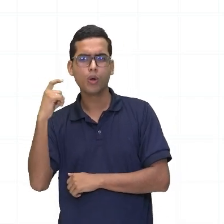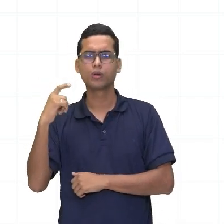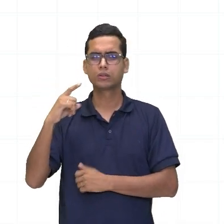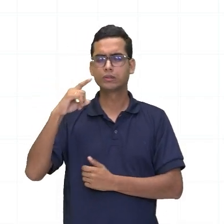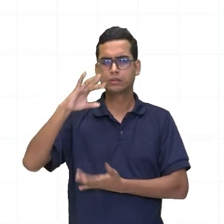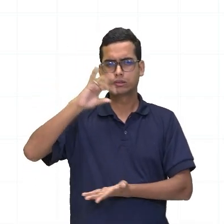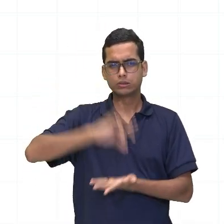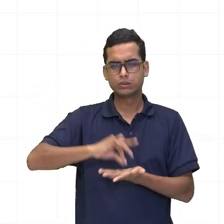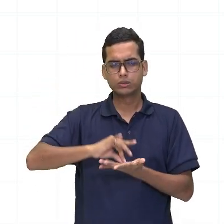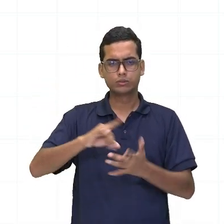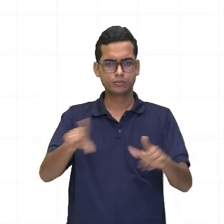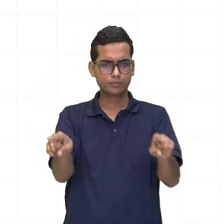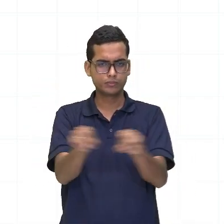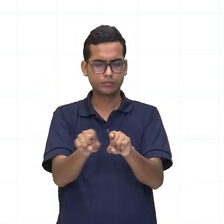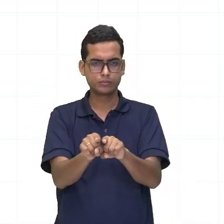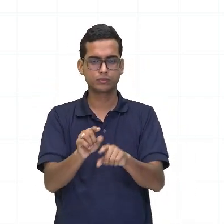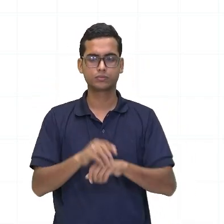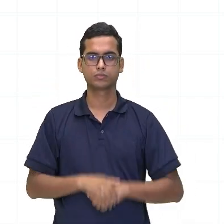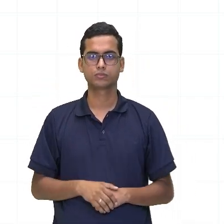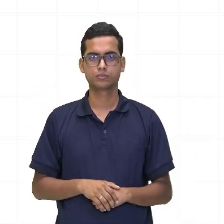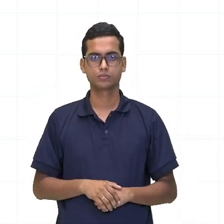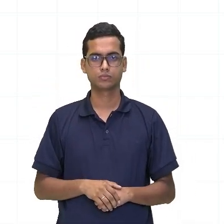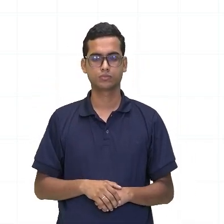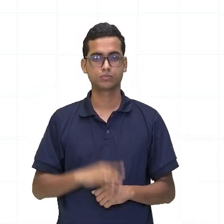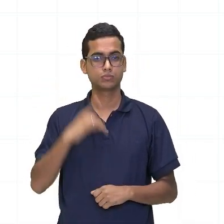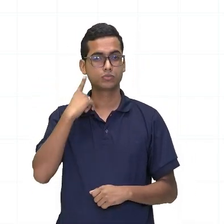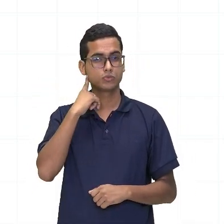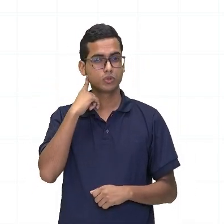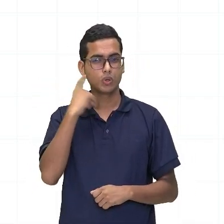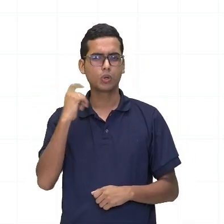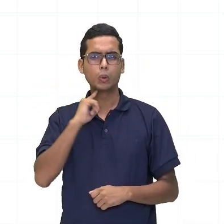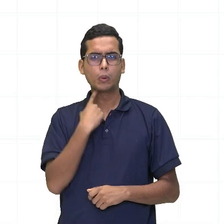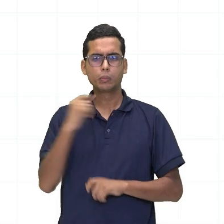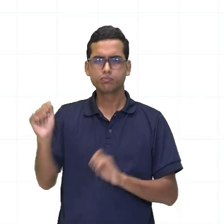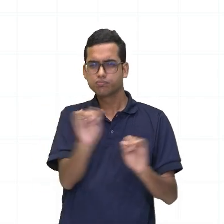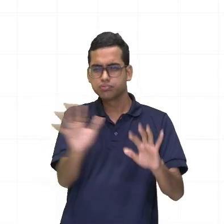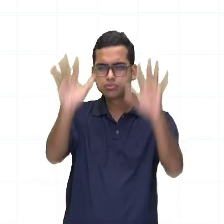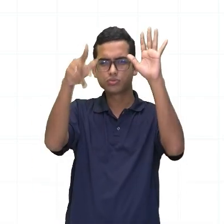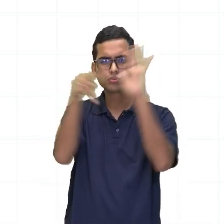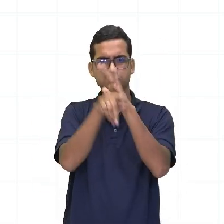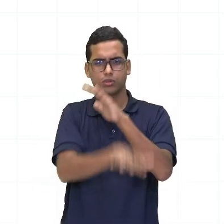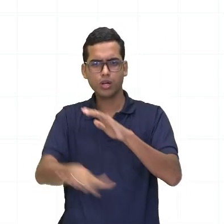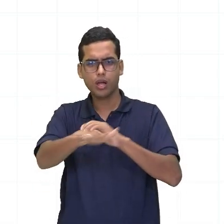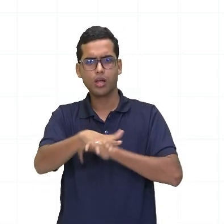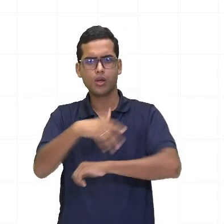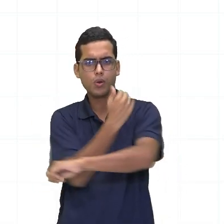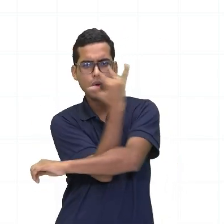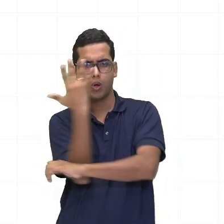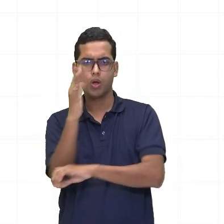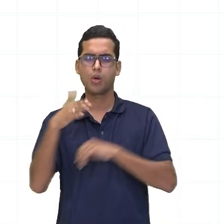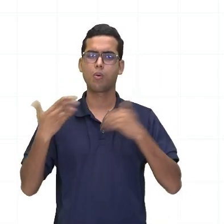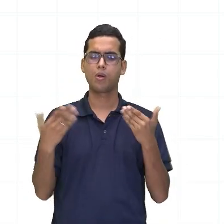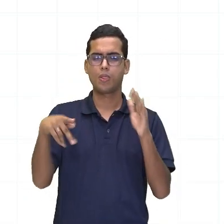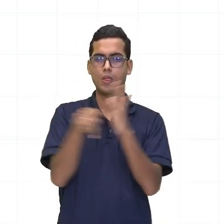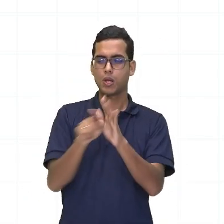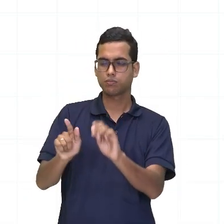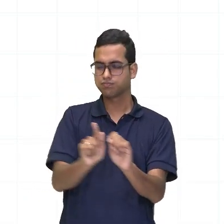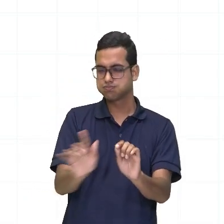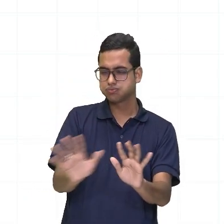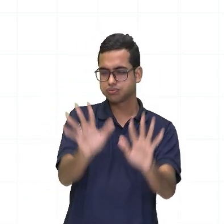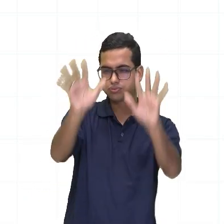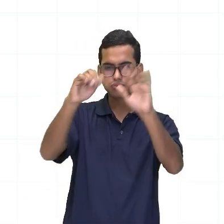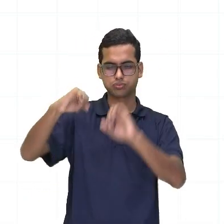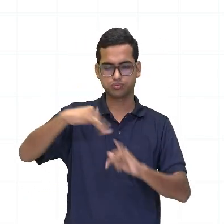de ruído mesmo, mas também uma poluição ambiental, quando eles emitem ali gases, né, de efeito estufa,